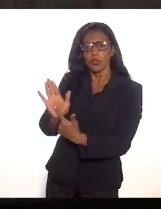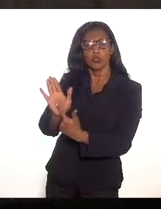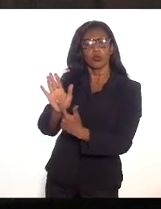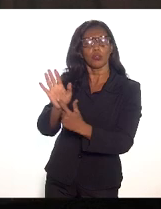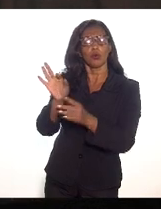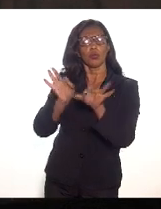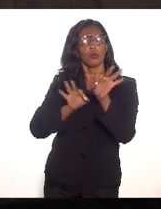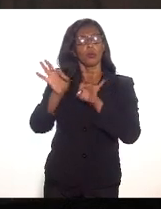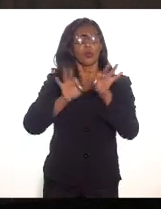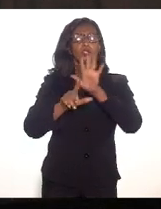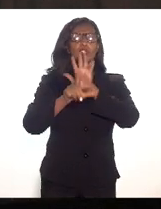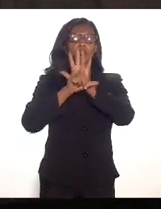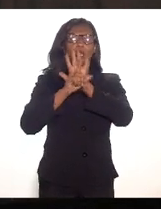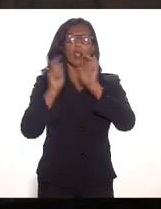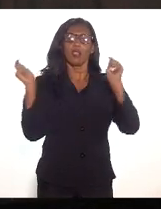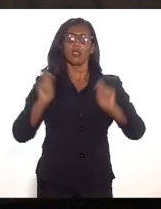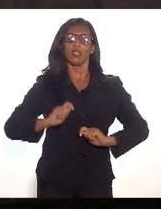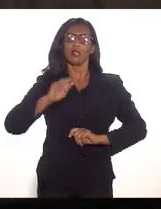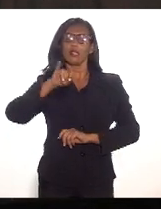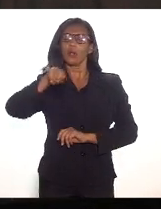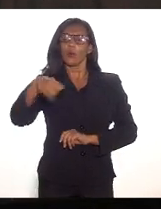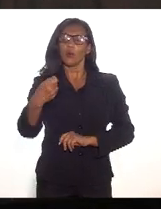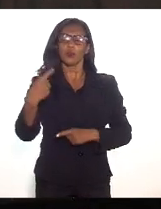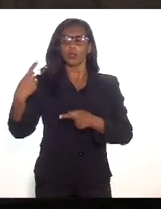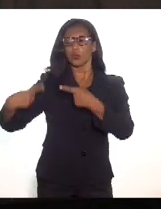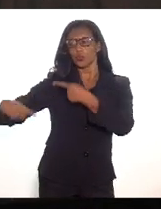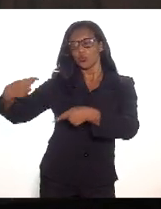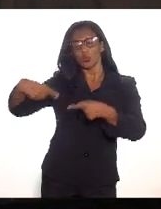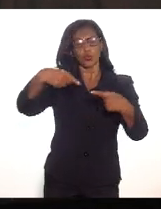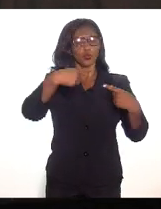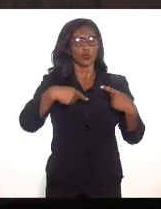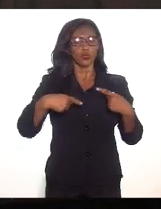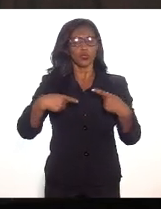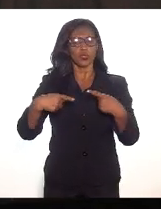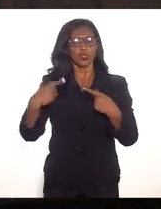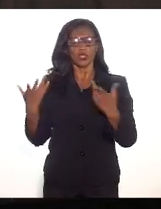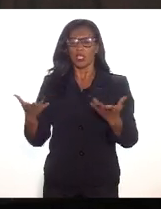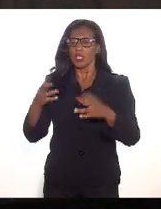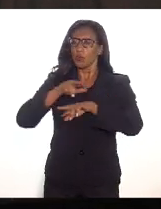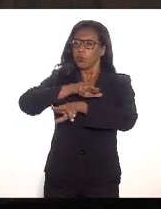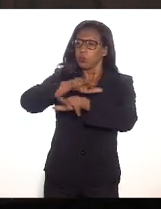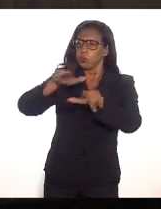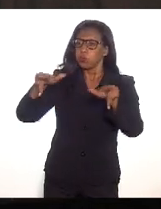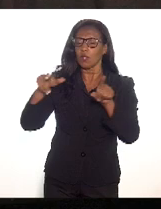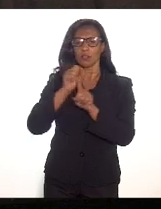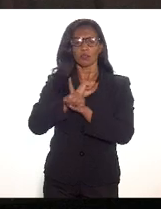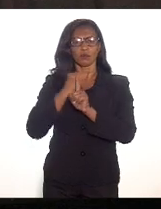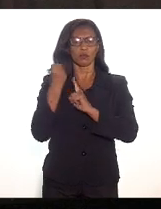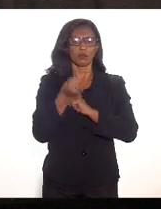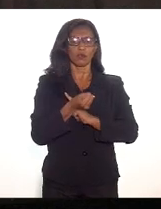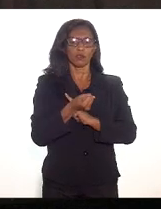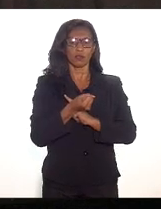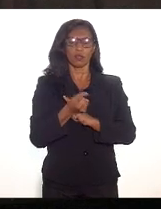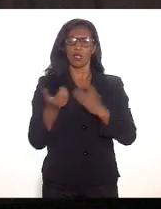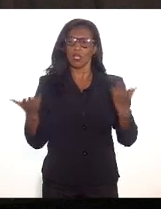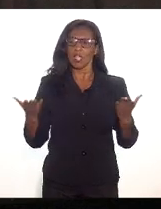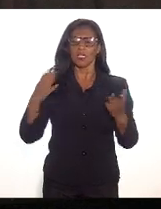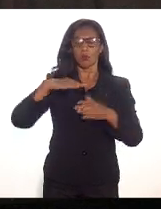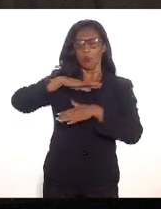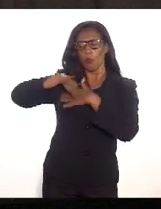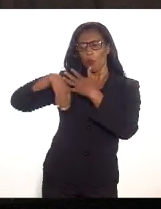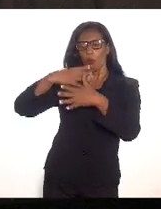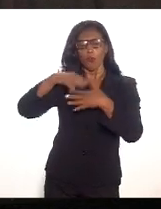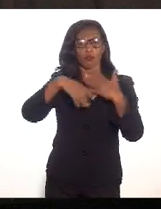lei, dando a oportunidade de ser discutido, amplamente discutido, debatido entre diversos segmentos da sociedade, entre movimentos